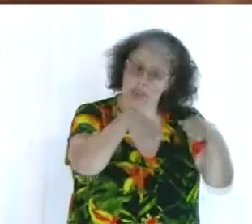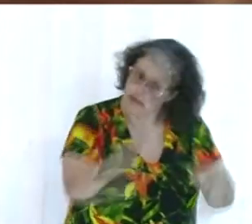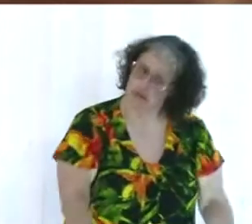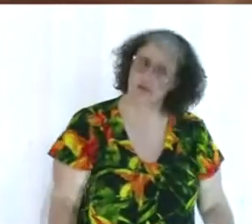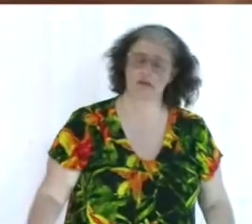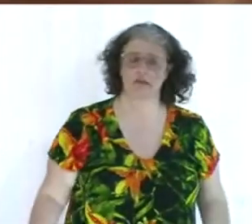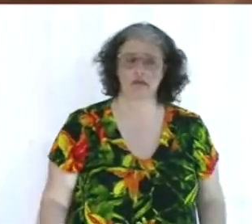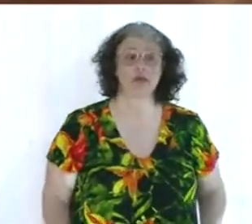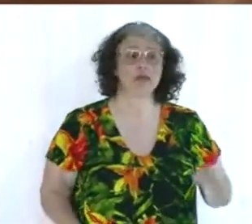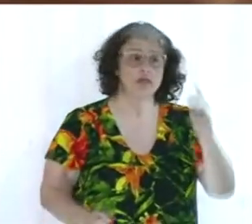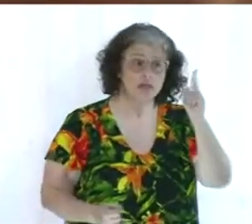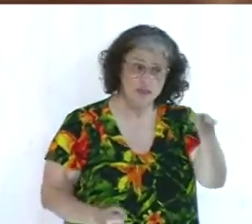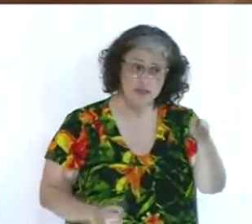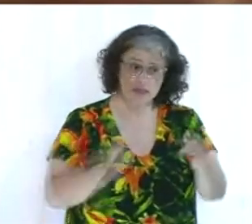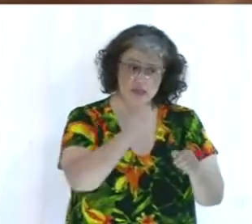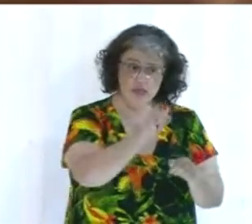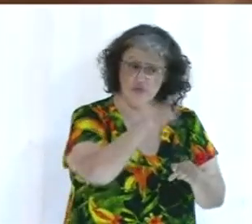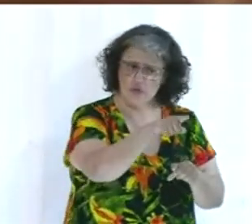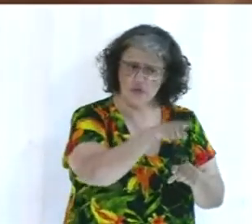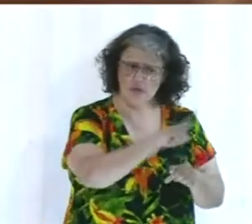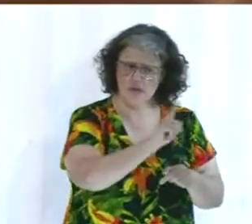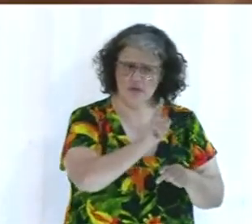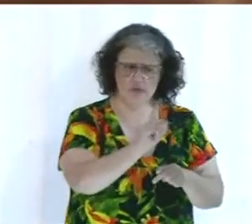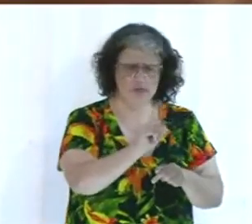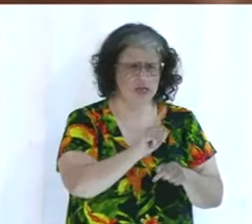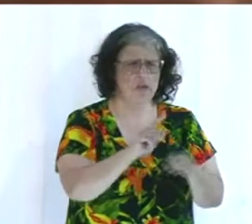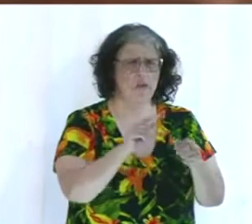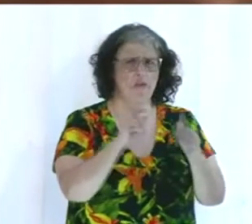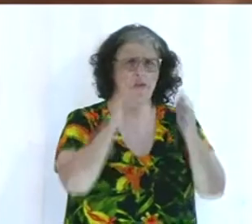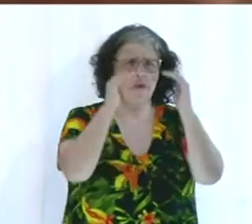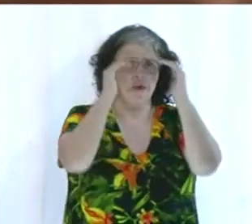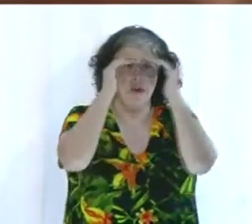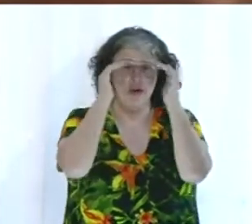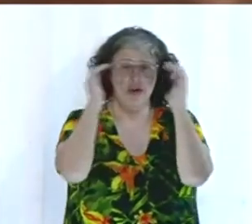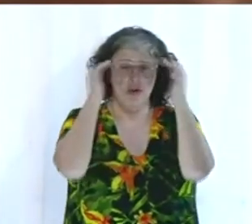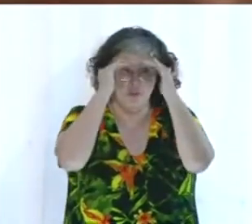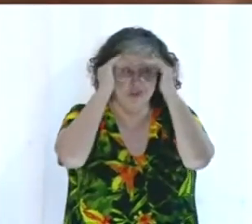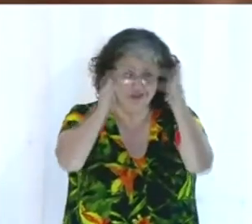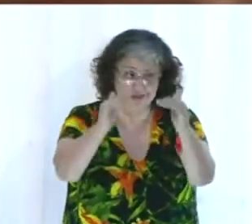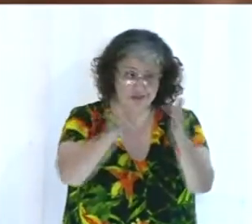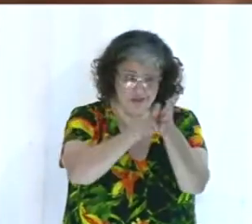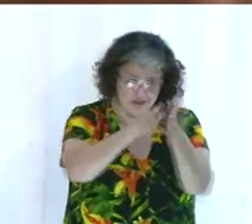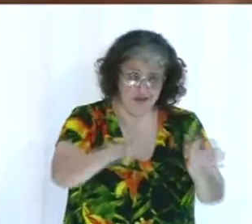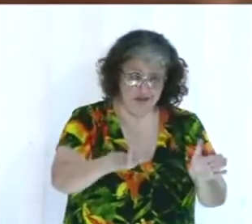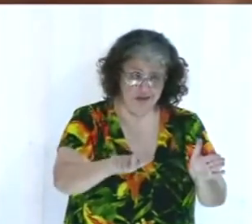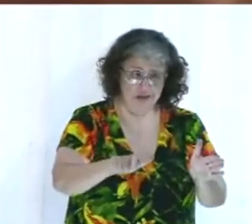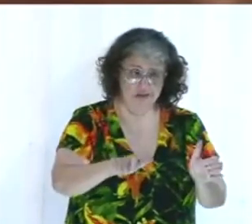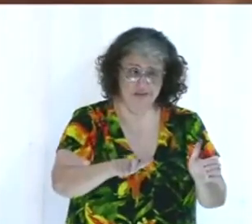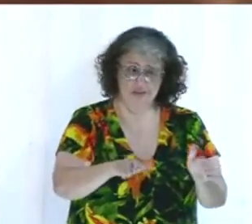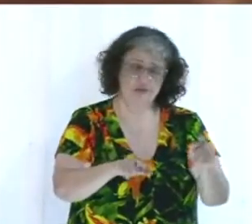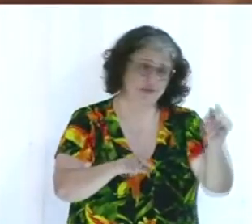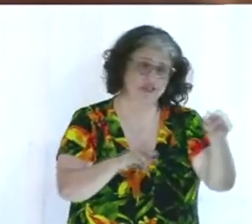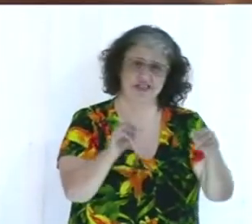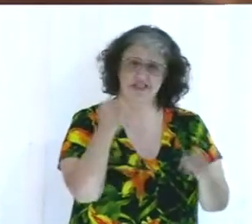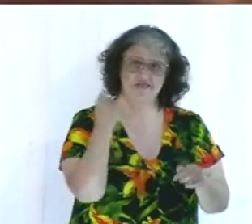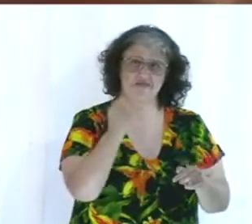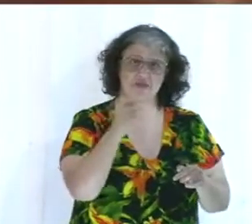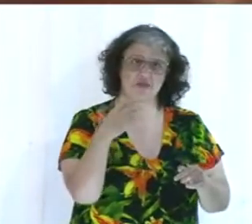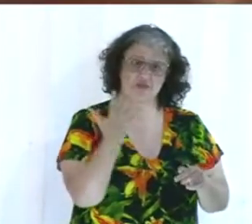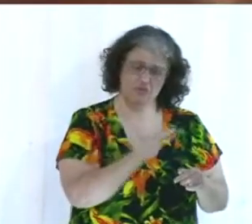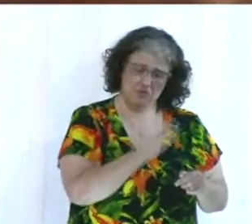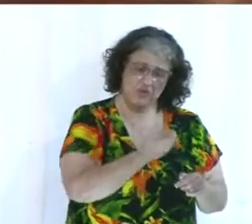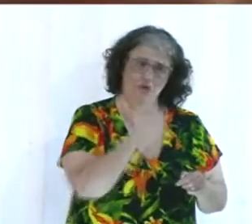observarem essas leis, vocês não serão salvos. Nós podemos então afirmar, irmãos, que Paulo está